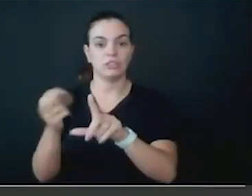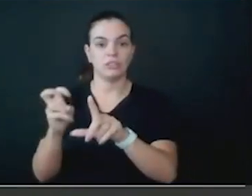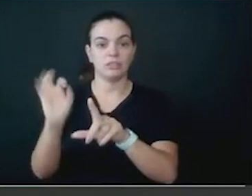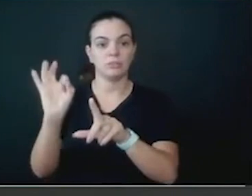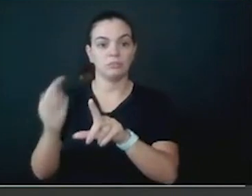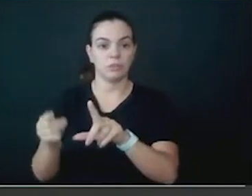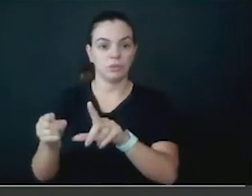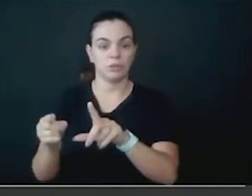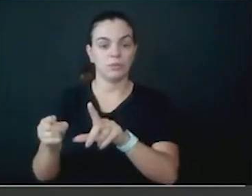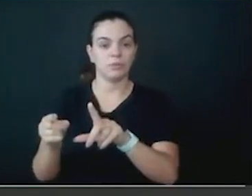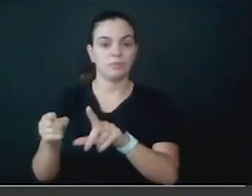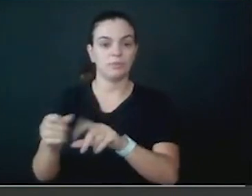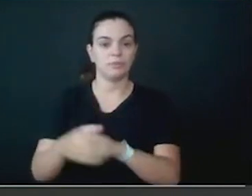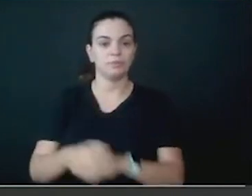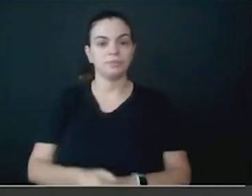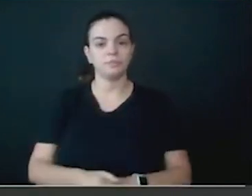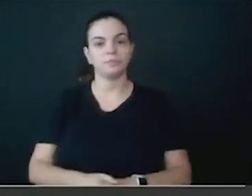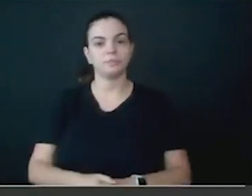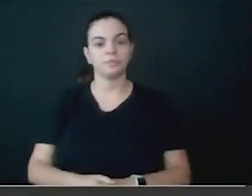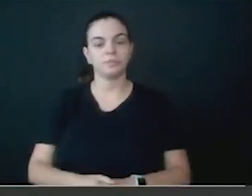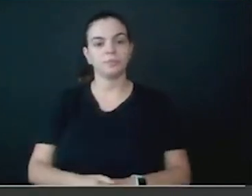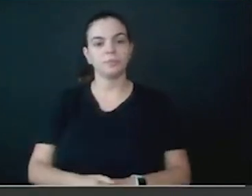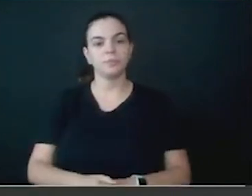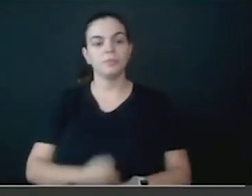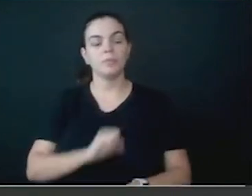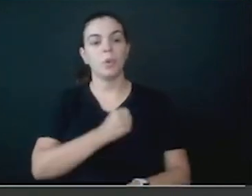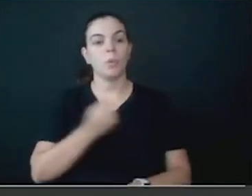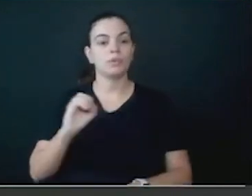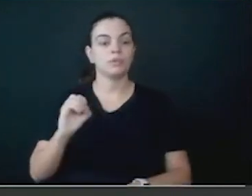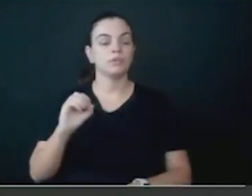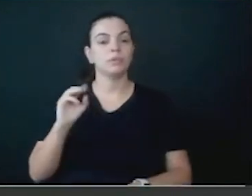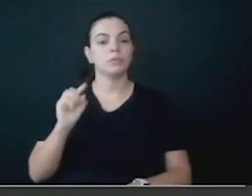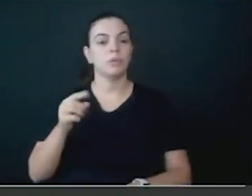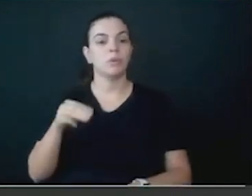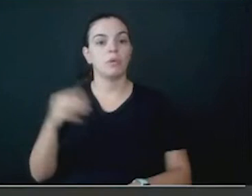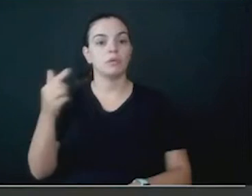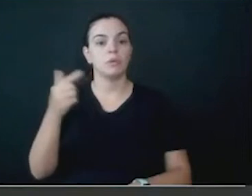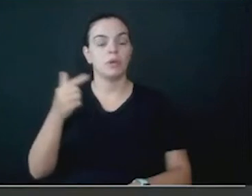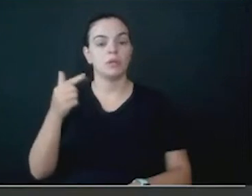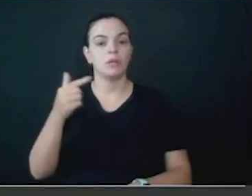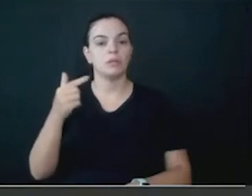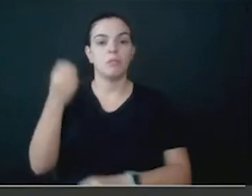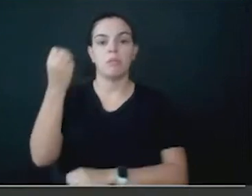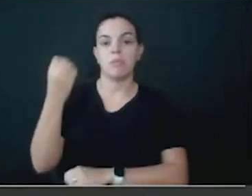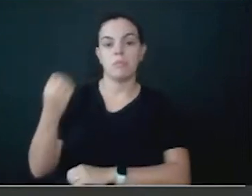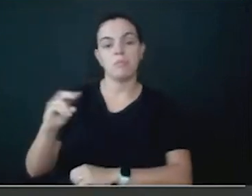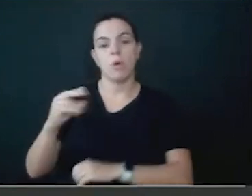aí para atingir o que resta. 800 mil metros quadrados de sinalização vertical e horizontal, já estamos com